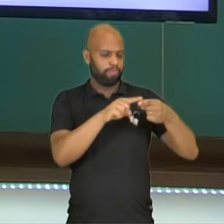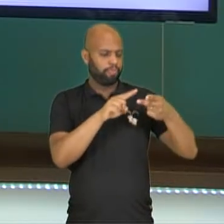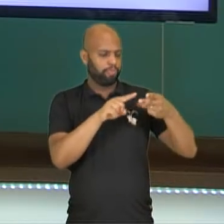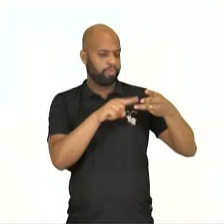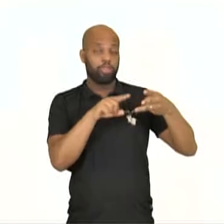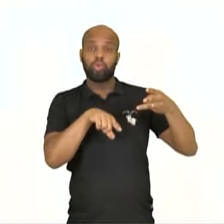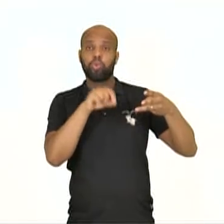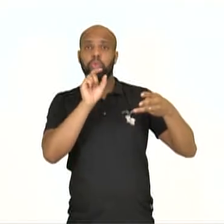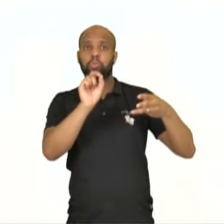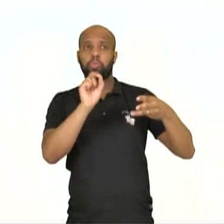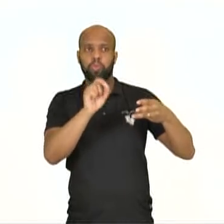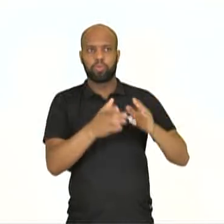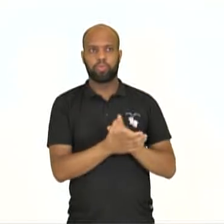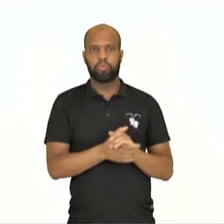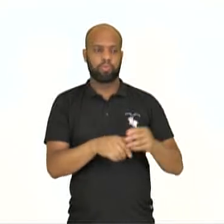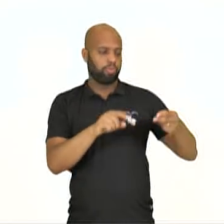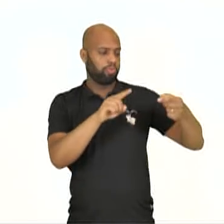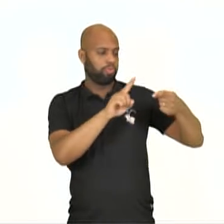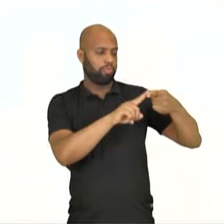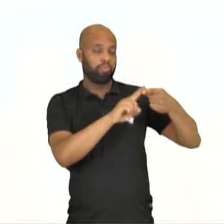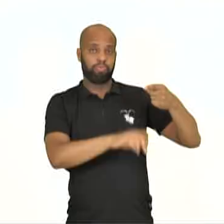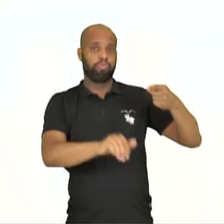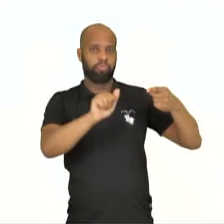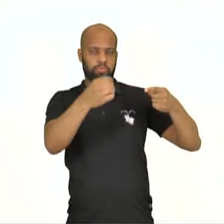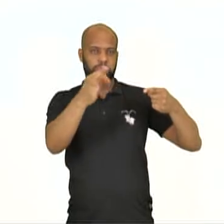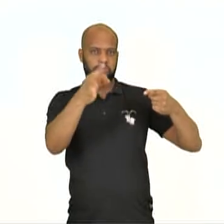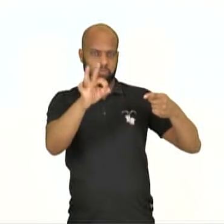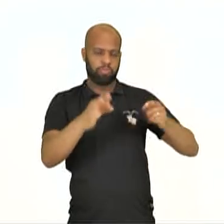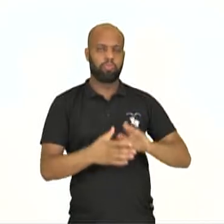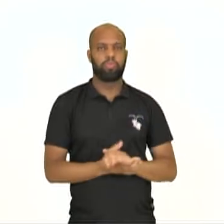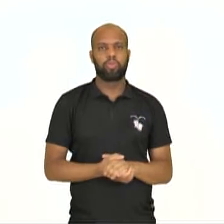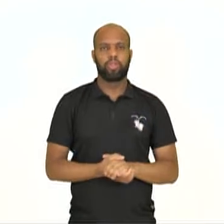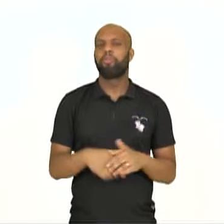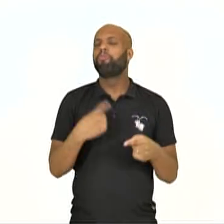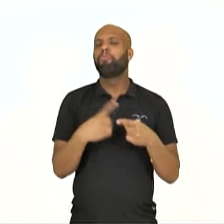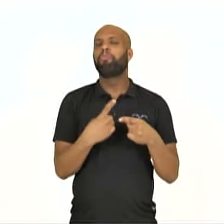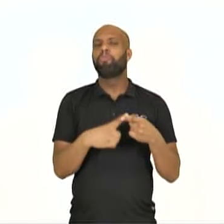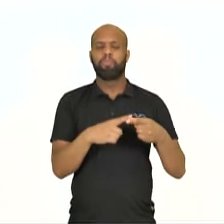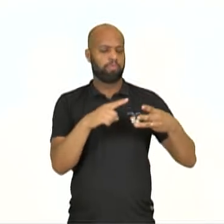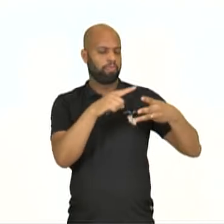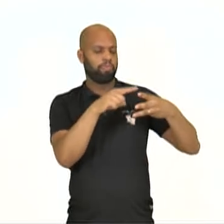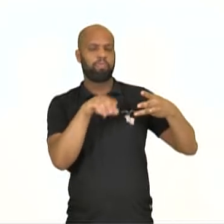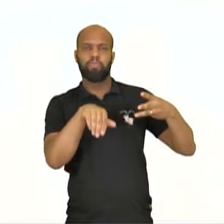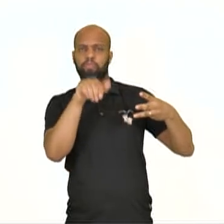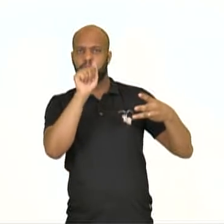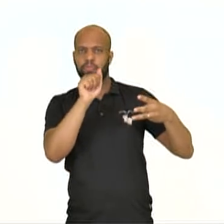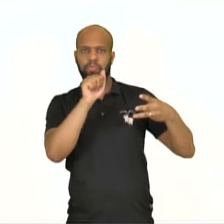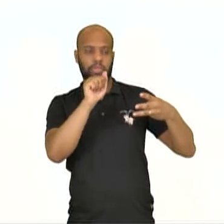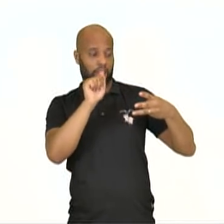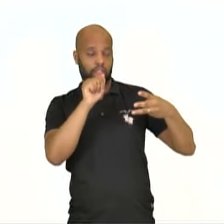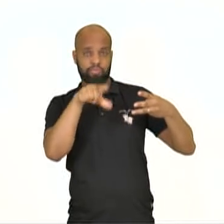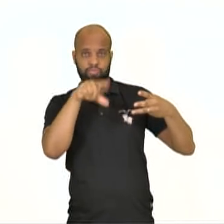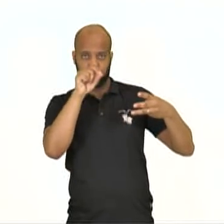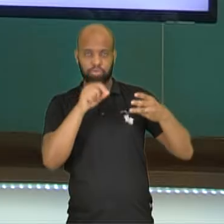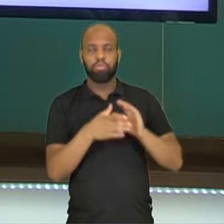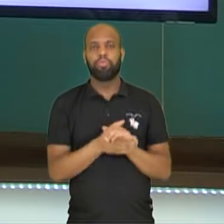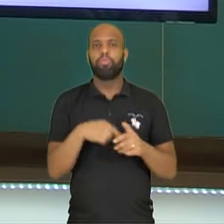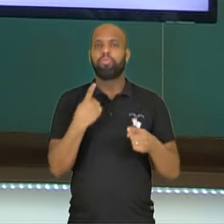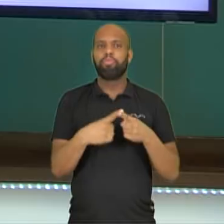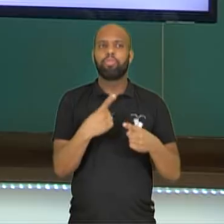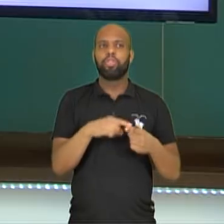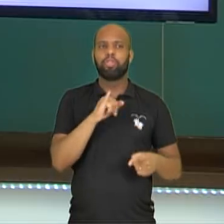assinalaram? A alternativa correta é o item A, certo? Por que isso? Na verdade, né, se você for analisar essas